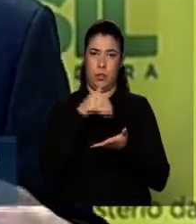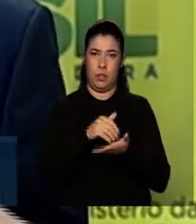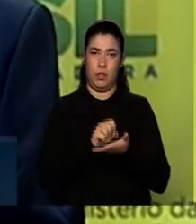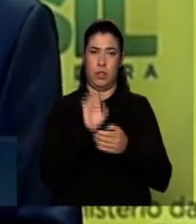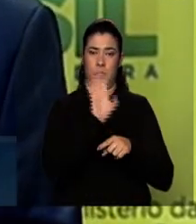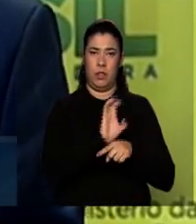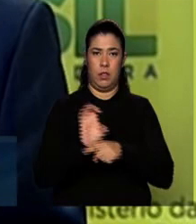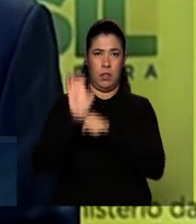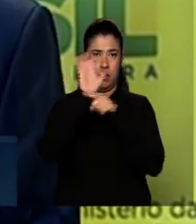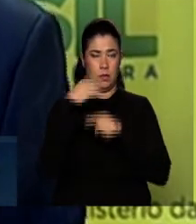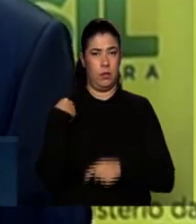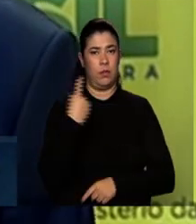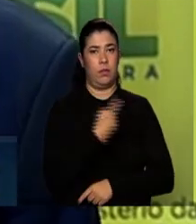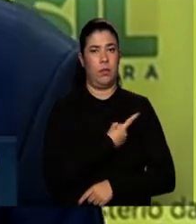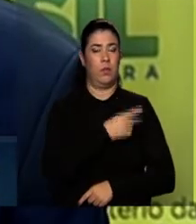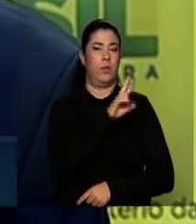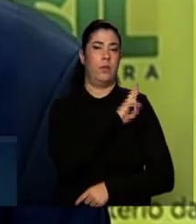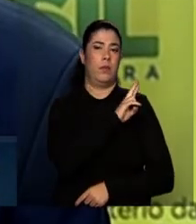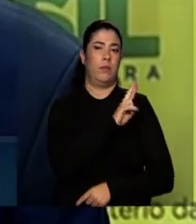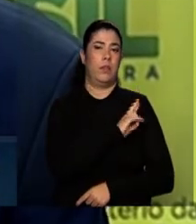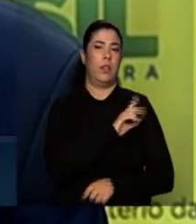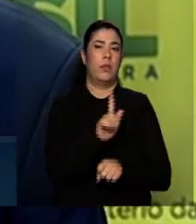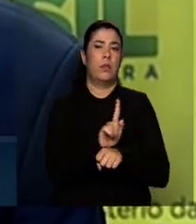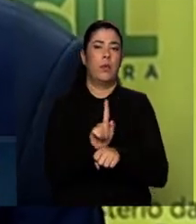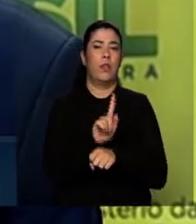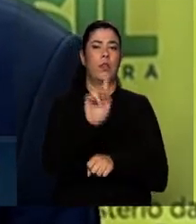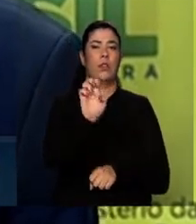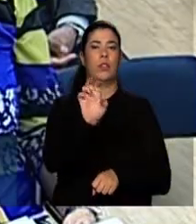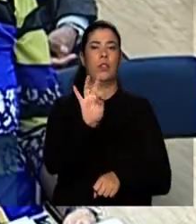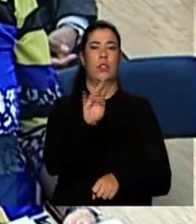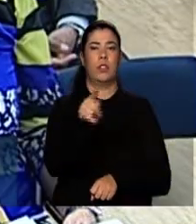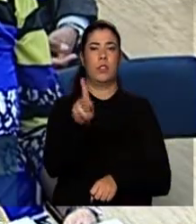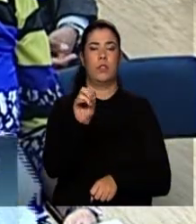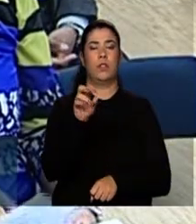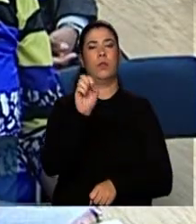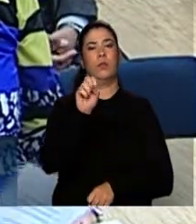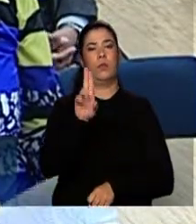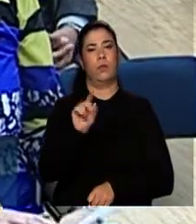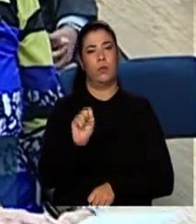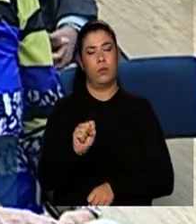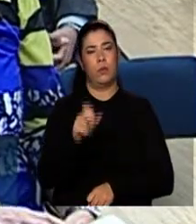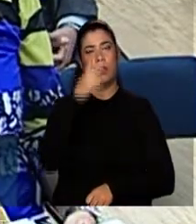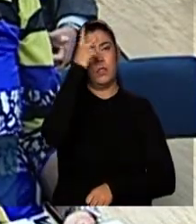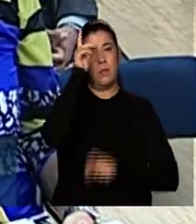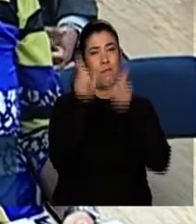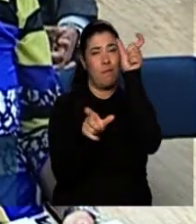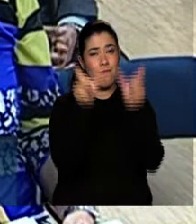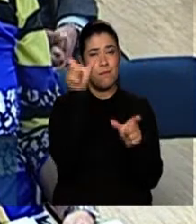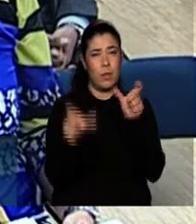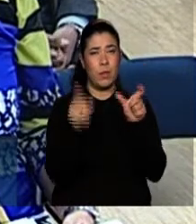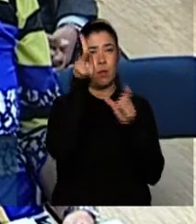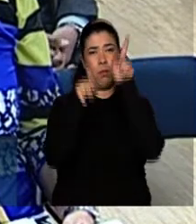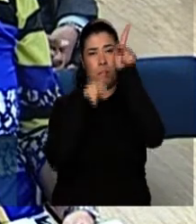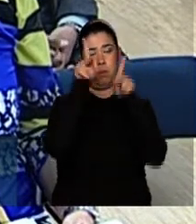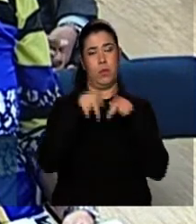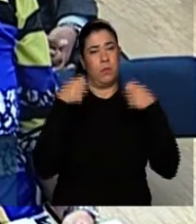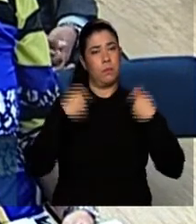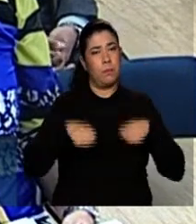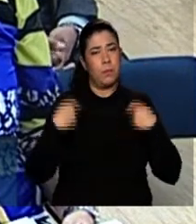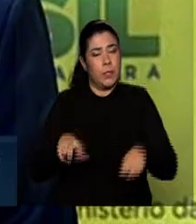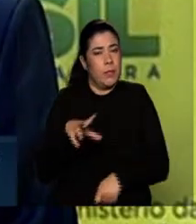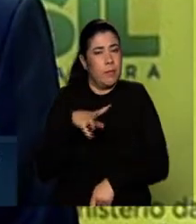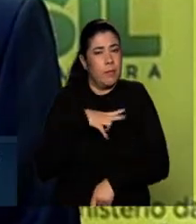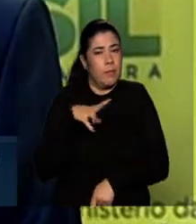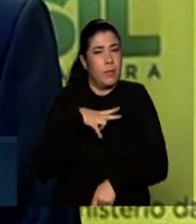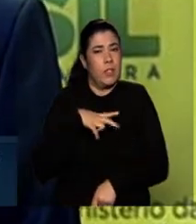nós somos gestores do SUS, mas, acima de tudo, Luiz Cláudio, os usuários, as pessoas que mais precisam,